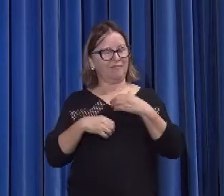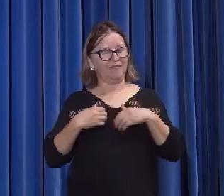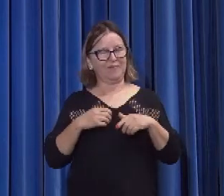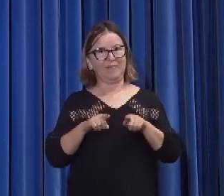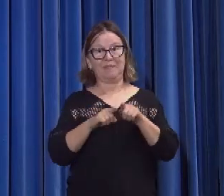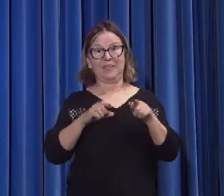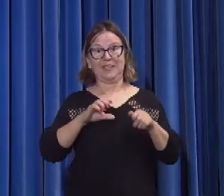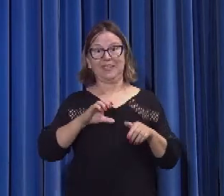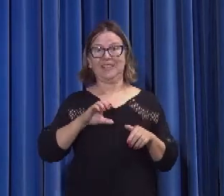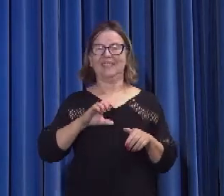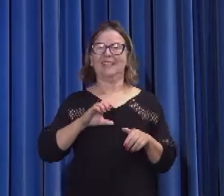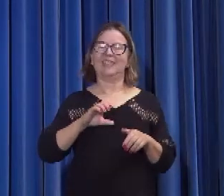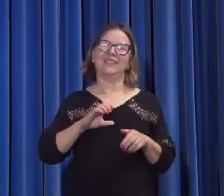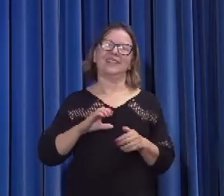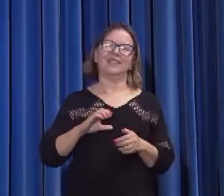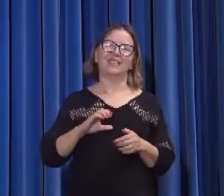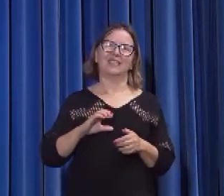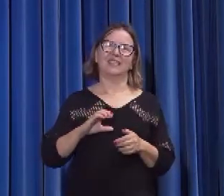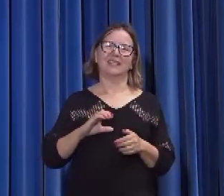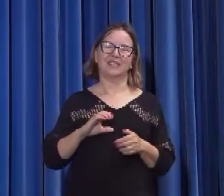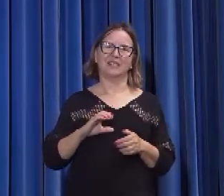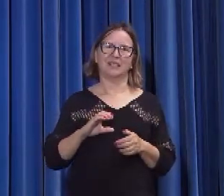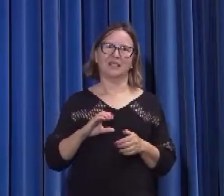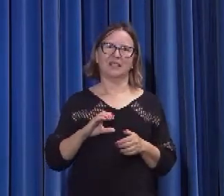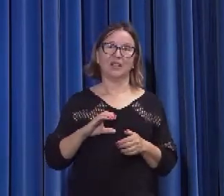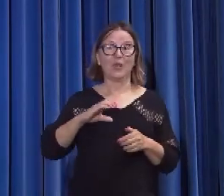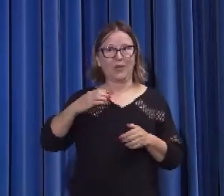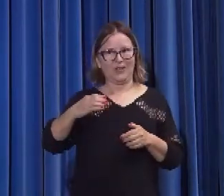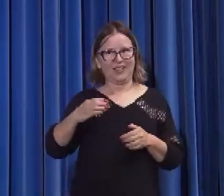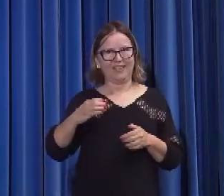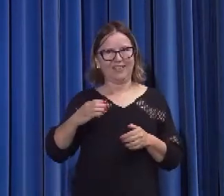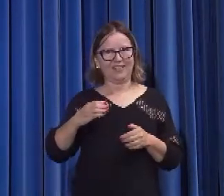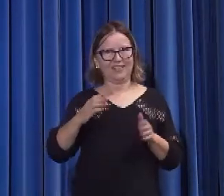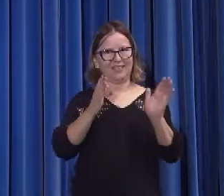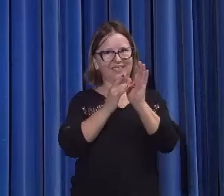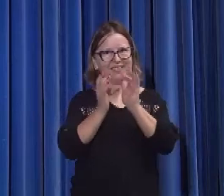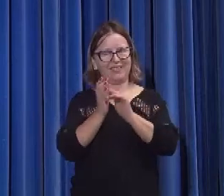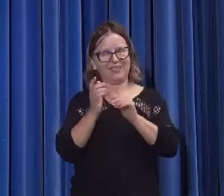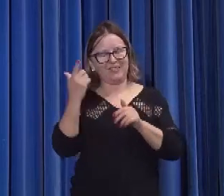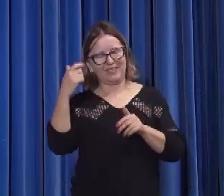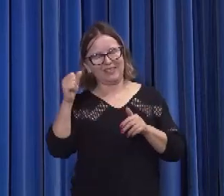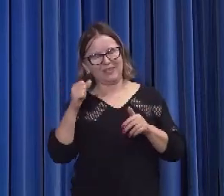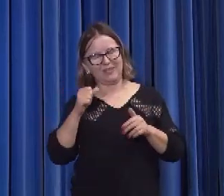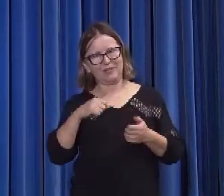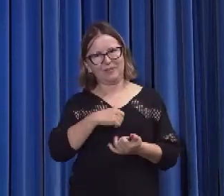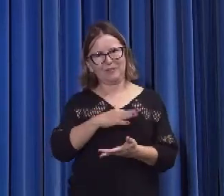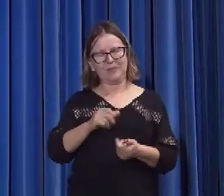venci o mundo. Atos 14:22.